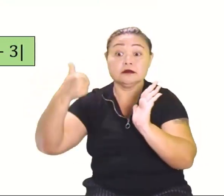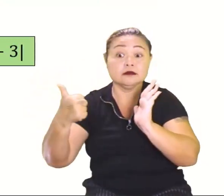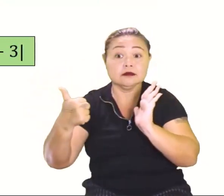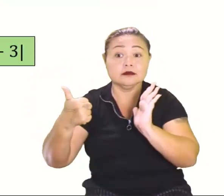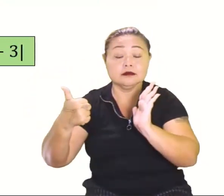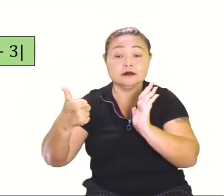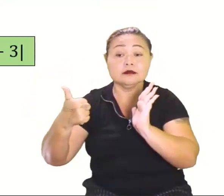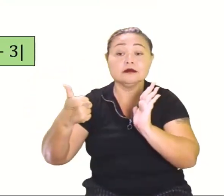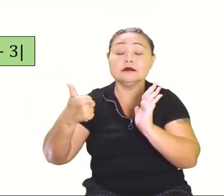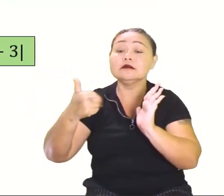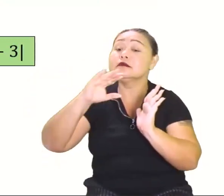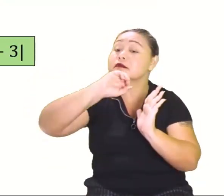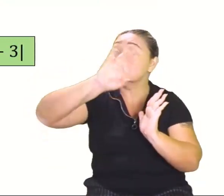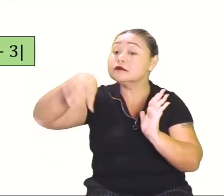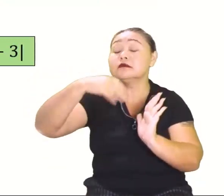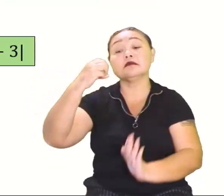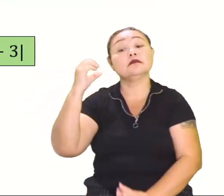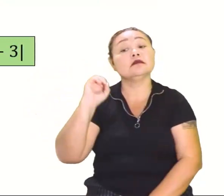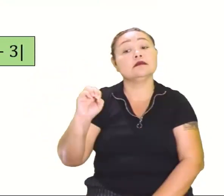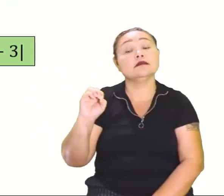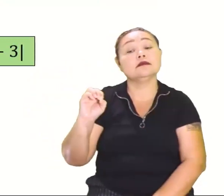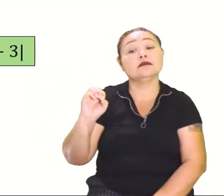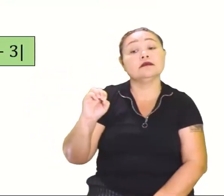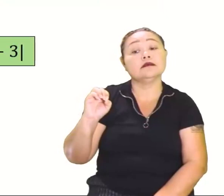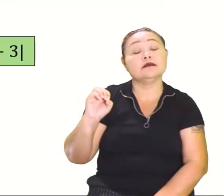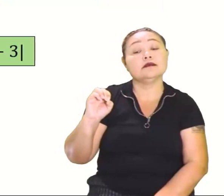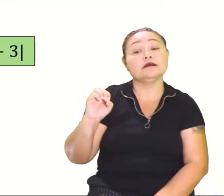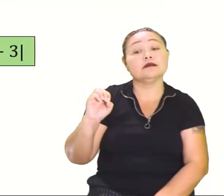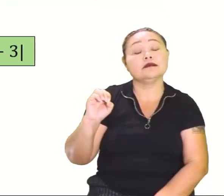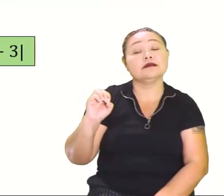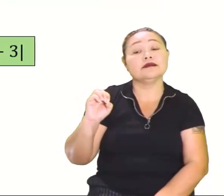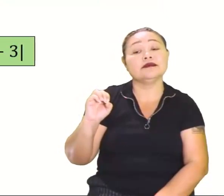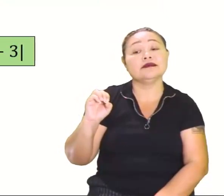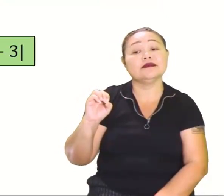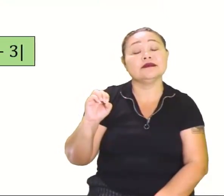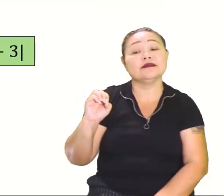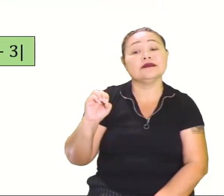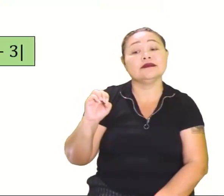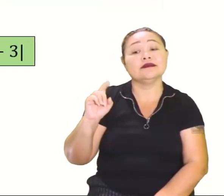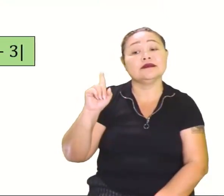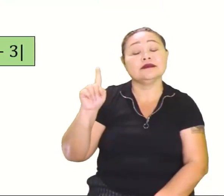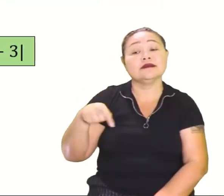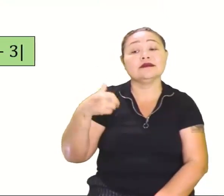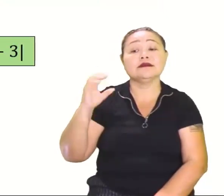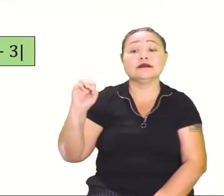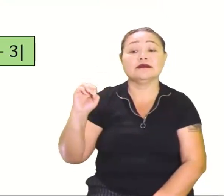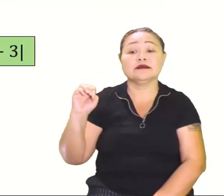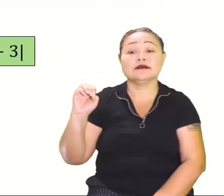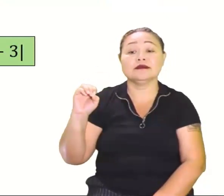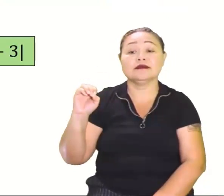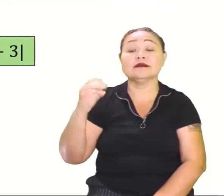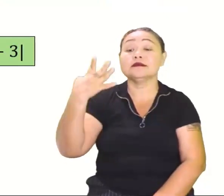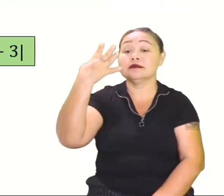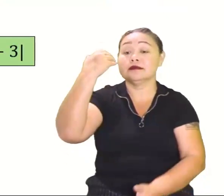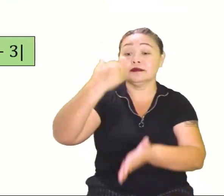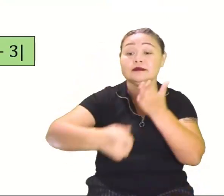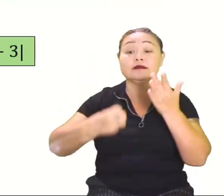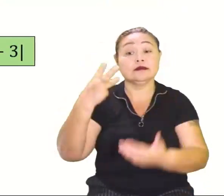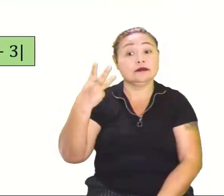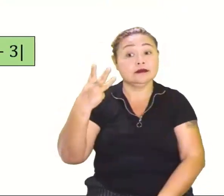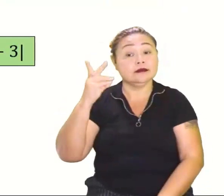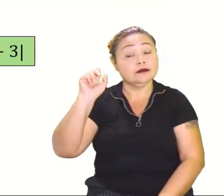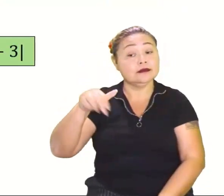É 1. É 1. 3 menos 3? 0. 0, né? E o módulo de 0? 0. 0. 4